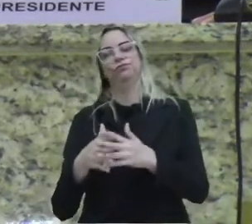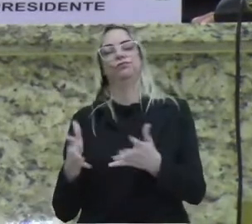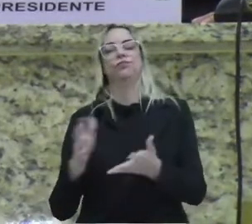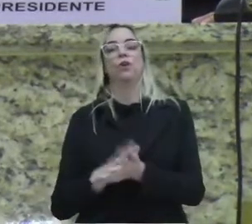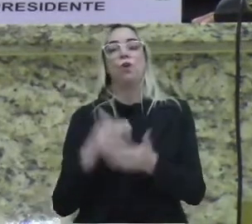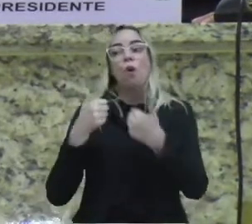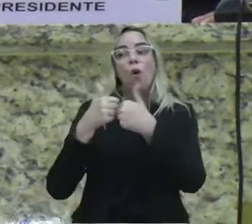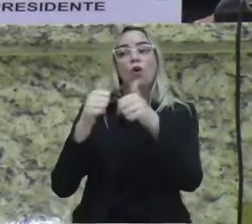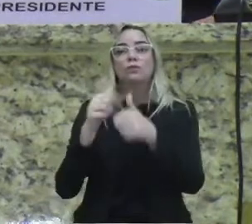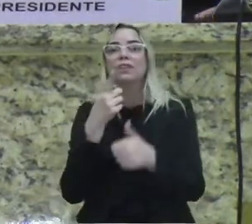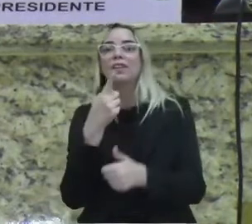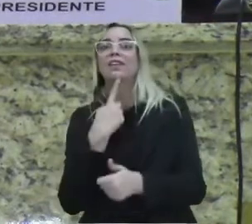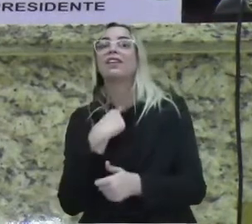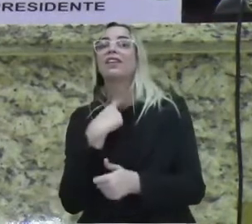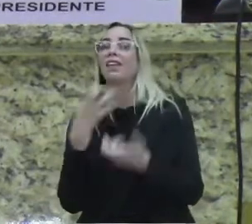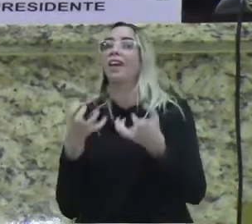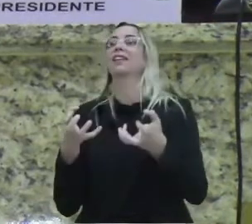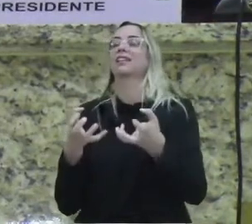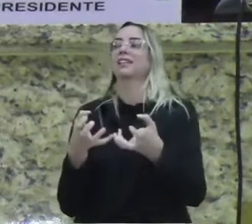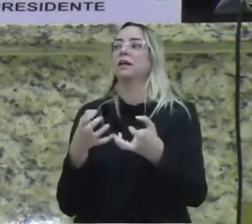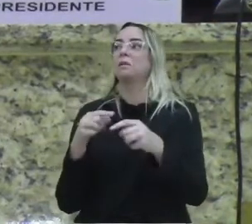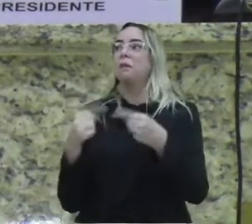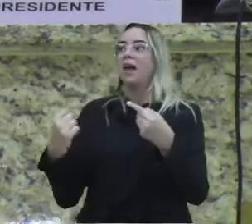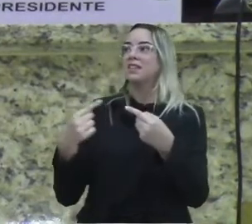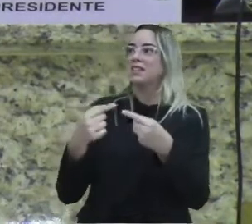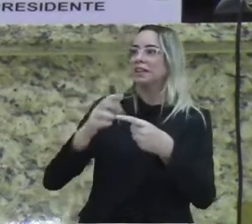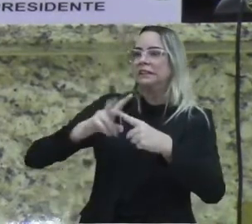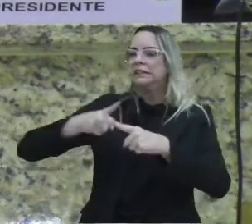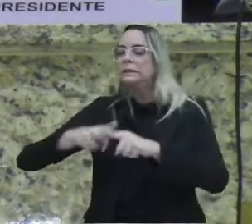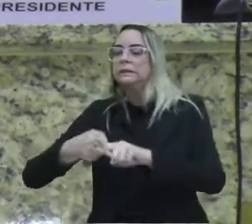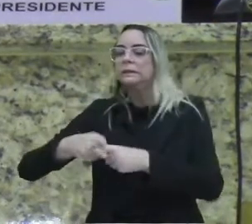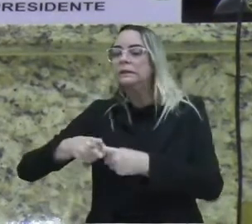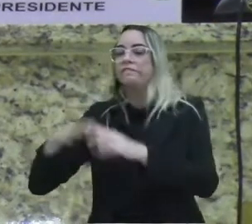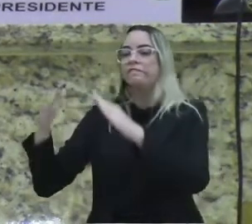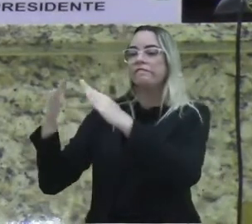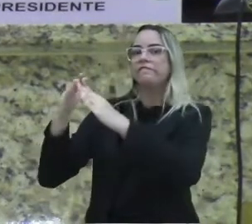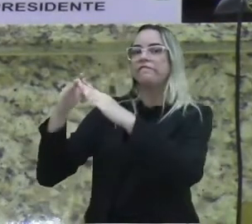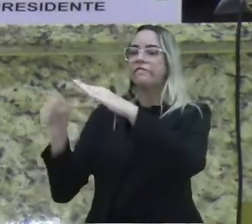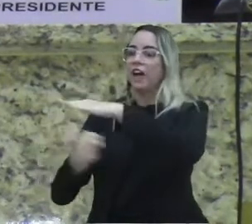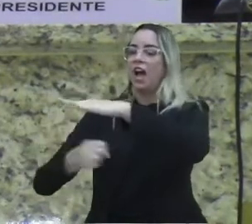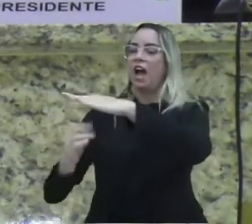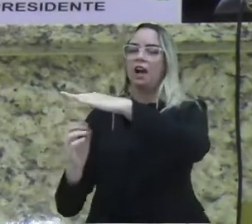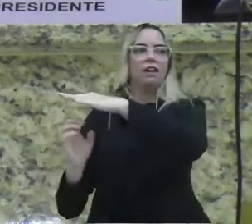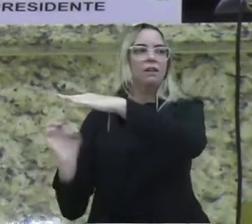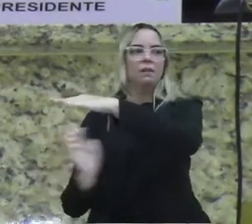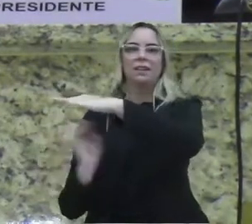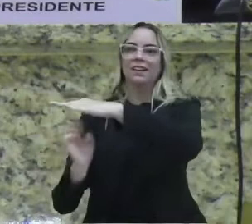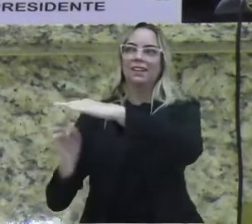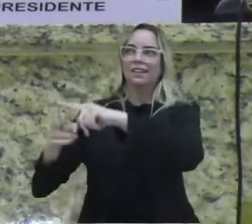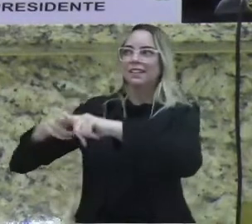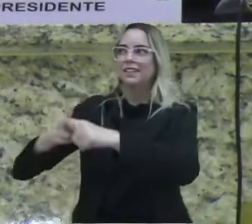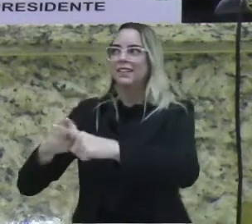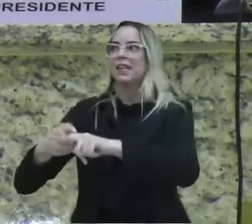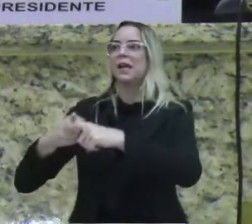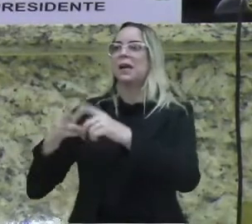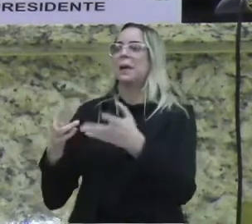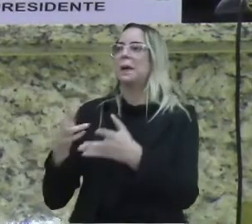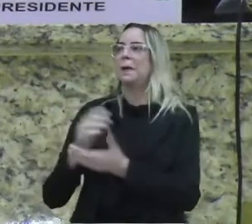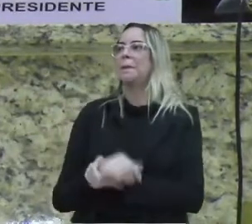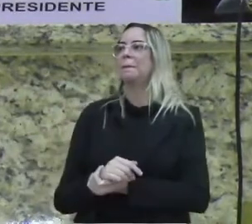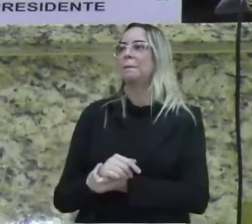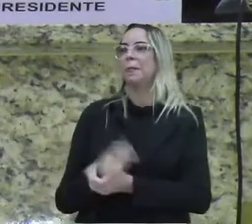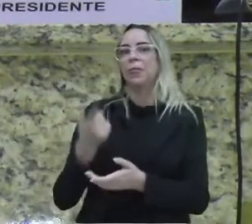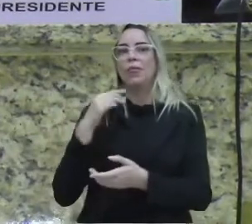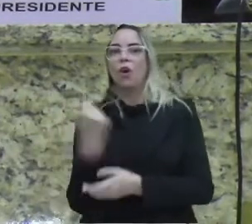mas como teve aquele problema todinho nas fábricas, a gente não conseguiu que nos fosse entregue. Então, a gente desistiu